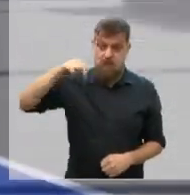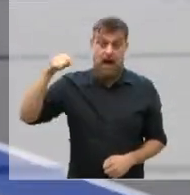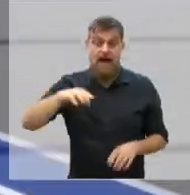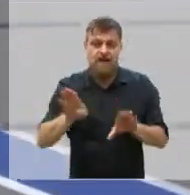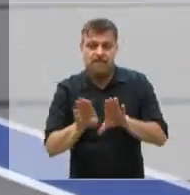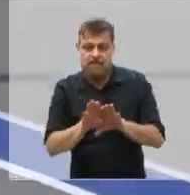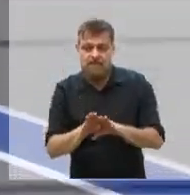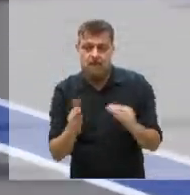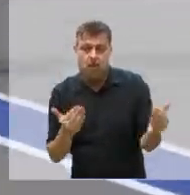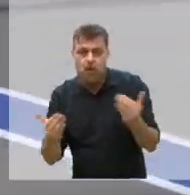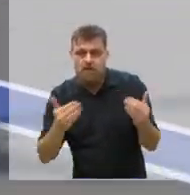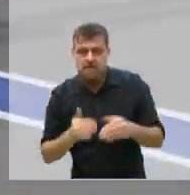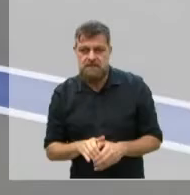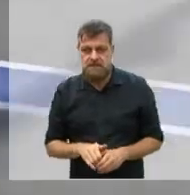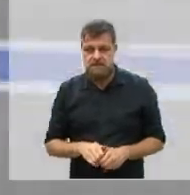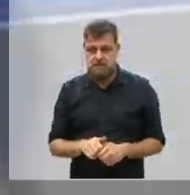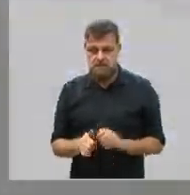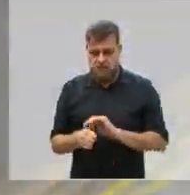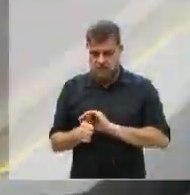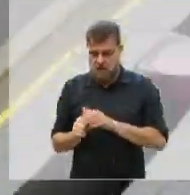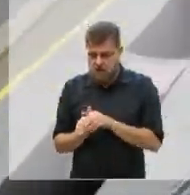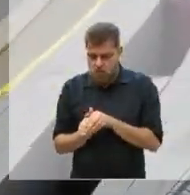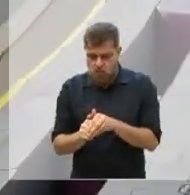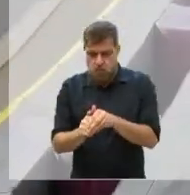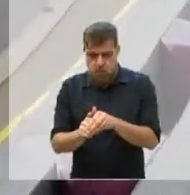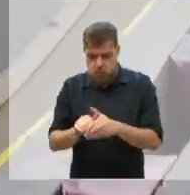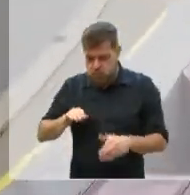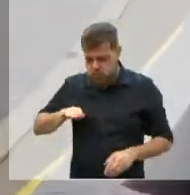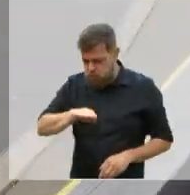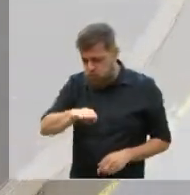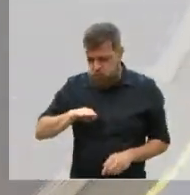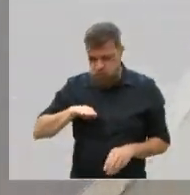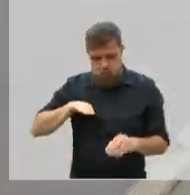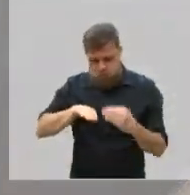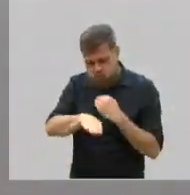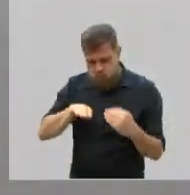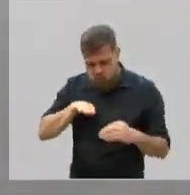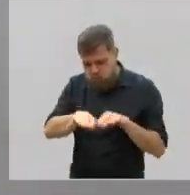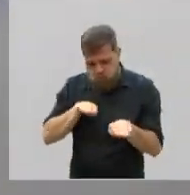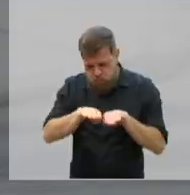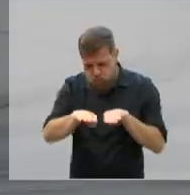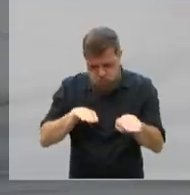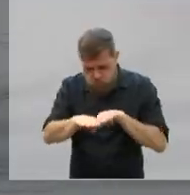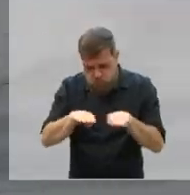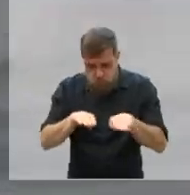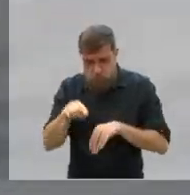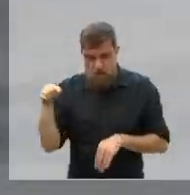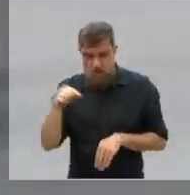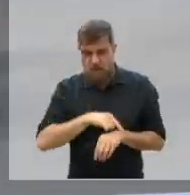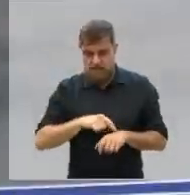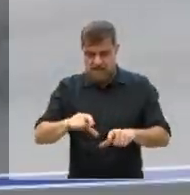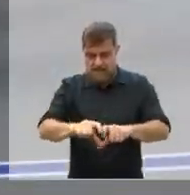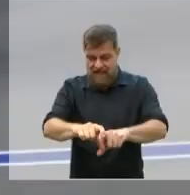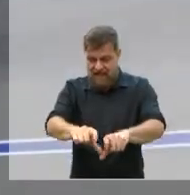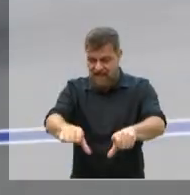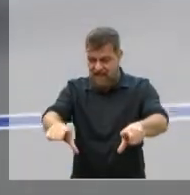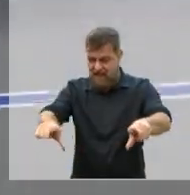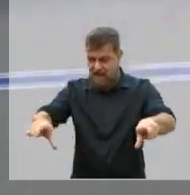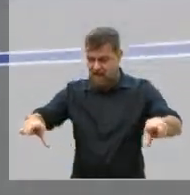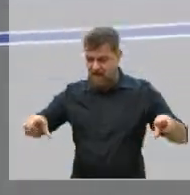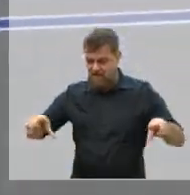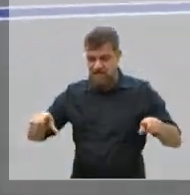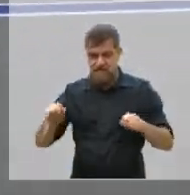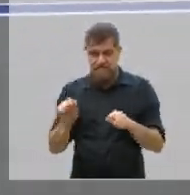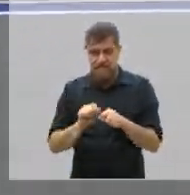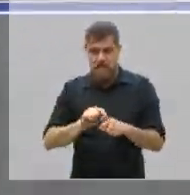presente naquele aerofólio do Fórmula 1. Só que no Fórmula 1, o aerofólio é a asa ao contrário. Por quê? Porque daí eu faço